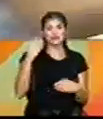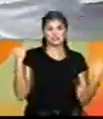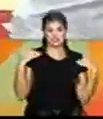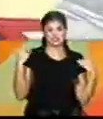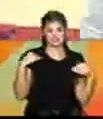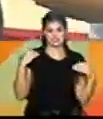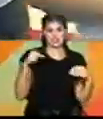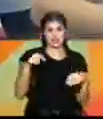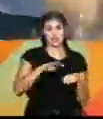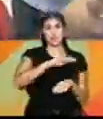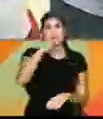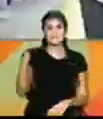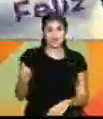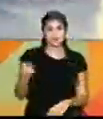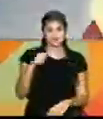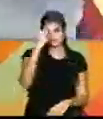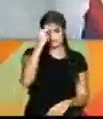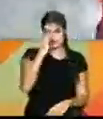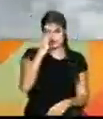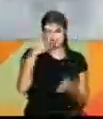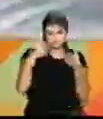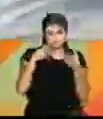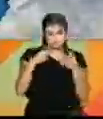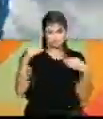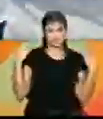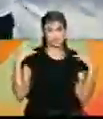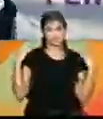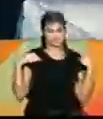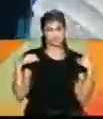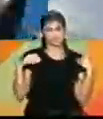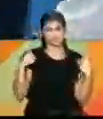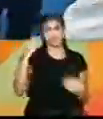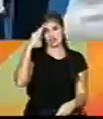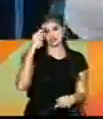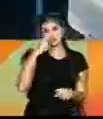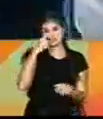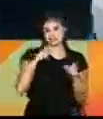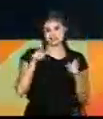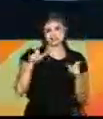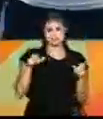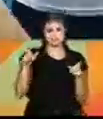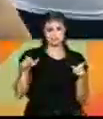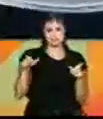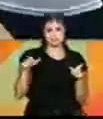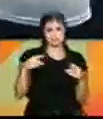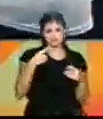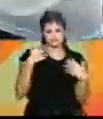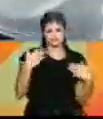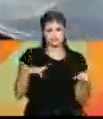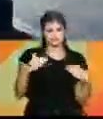nós estamos agora aqui no pavilhão, este pavilhão em Guimarães dedicado à ginástica, e eu acho que estão aqui algumas dezenas largas